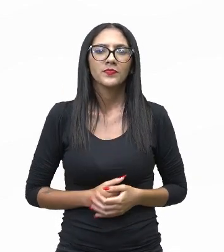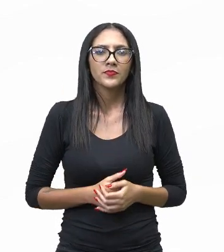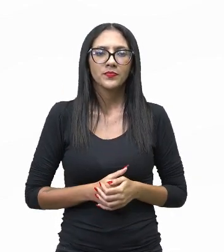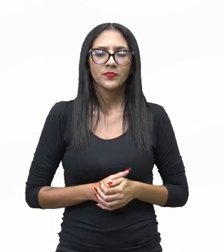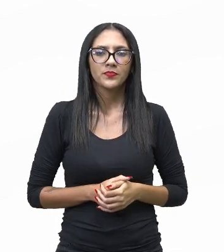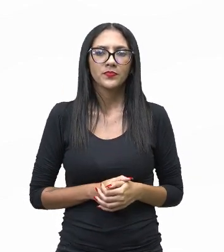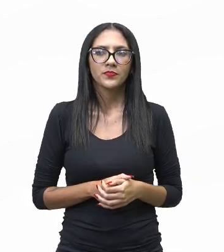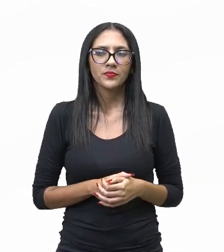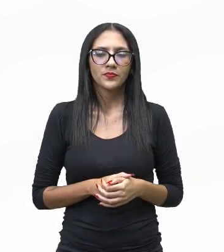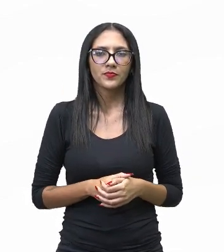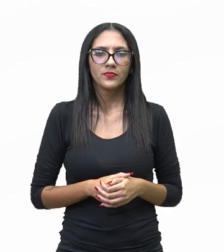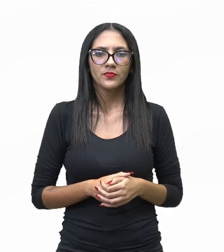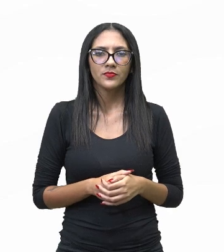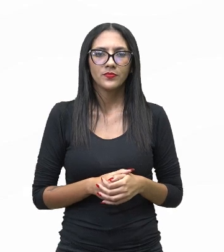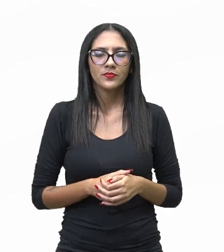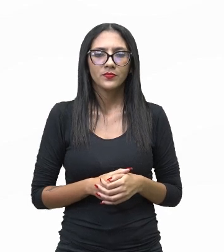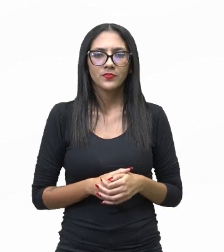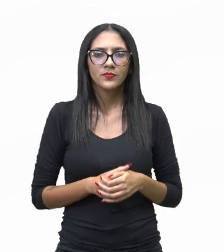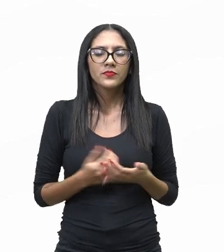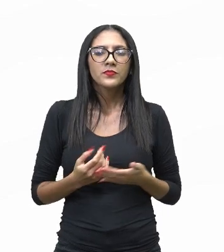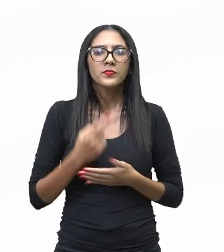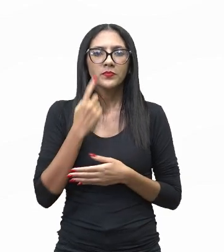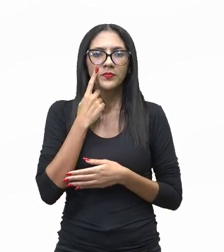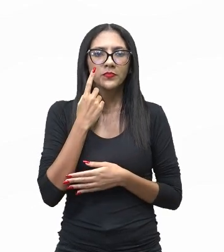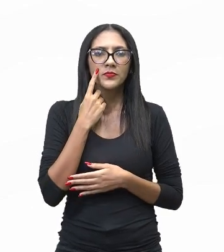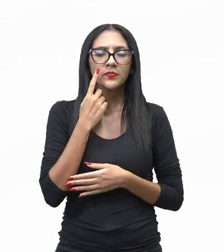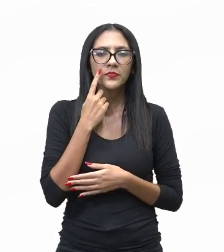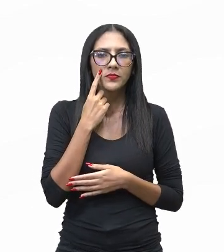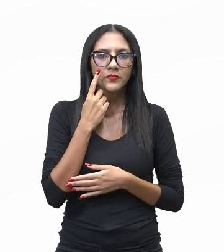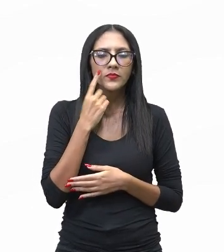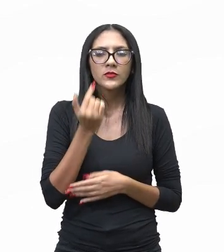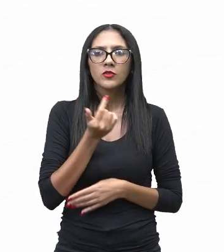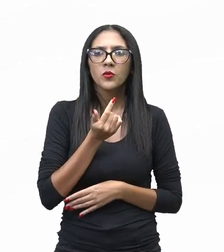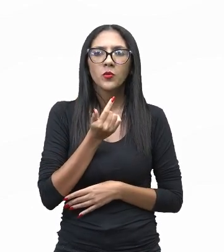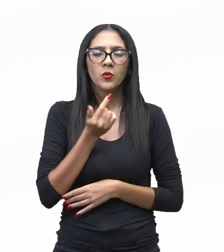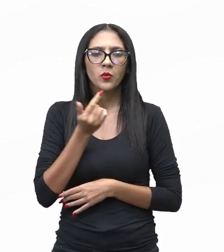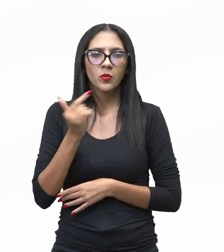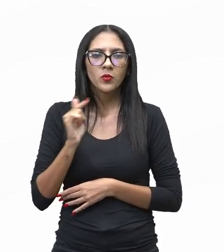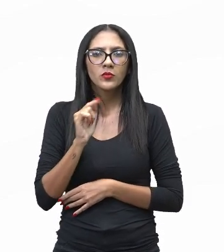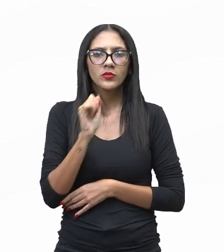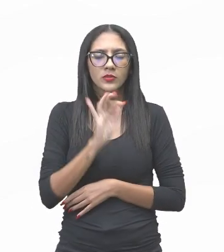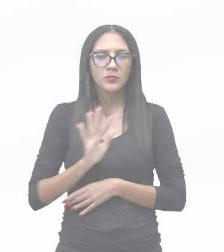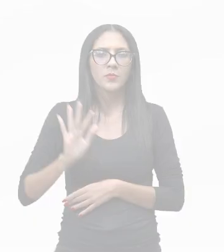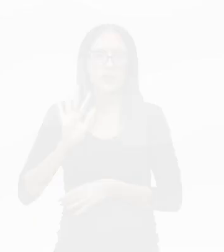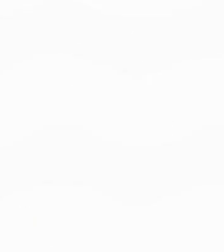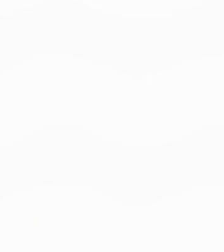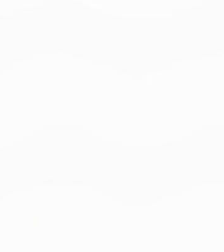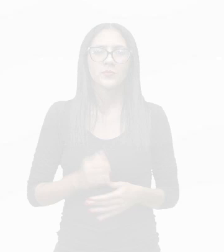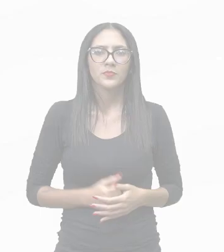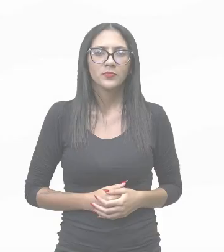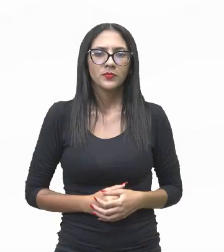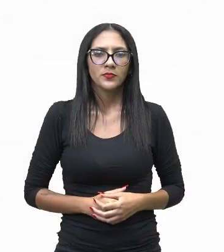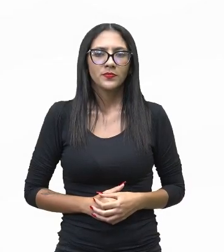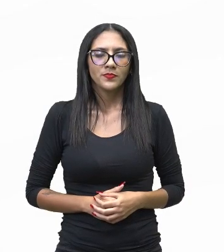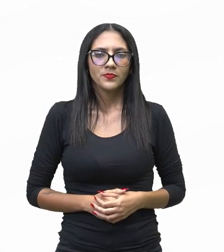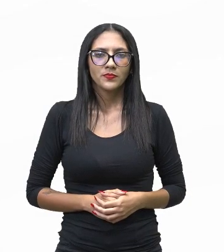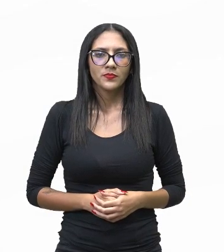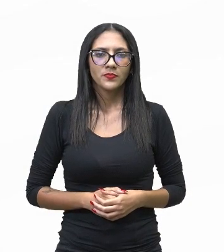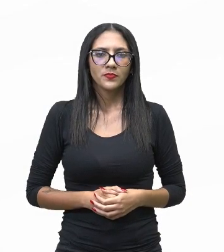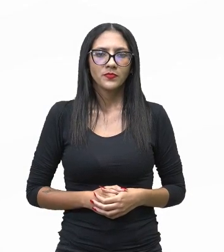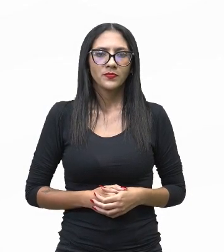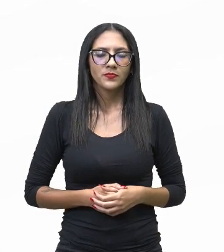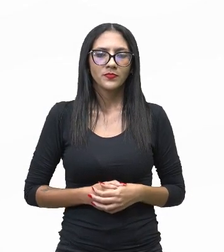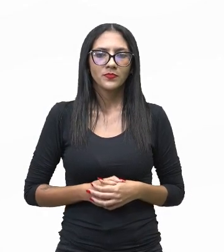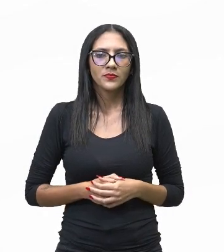ver nessa próxima tela, esse mapa mostra aí, a gente vai dar uma olhada nesse próximo mapa agora aí, né? Vamos dar uma olhadinha nele, né? E onde nesse